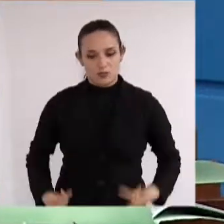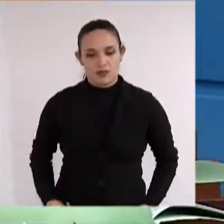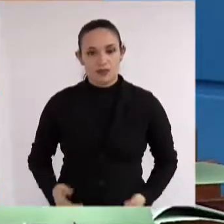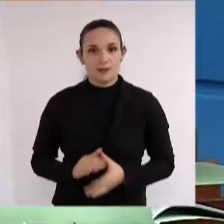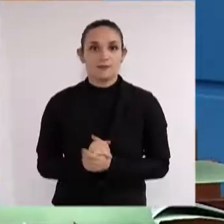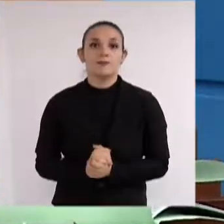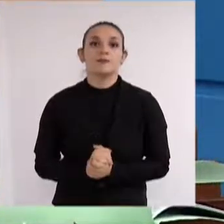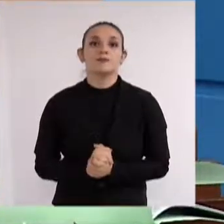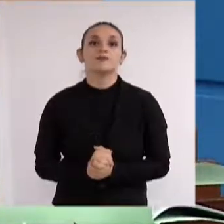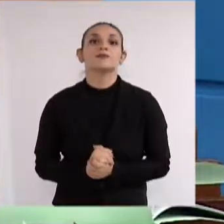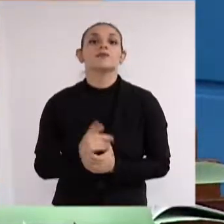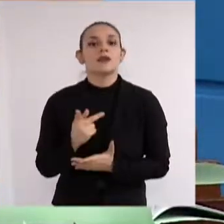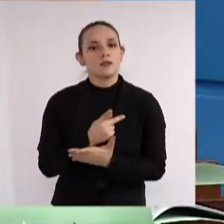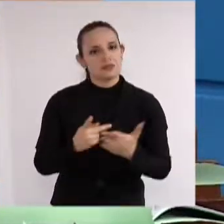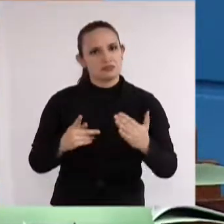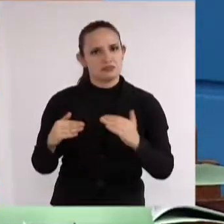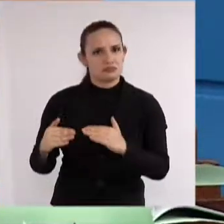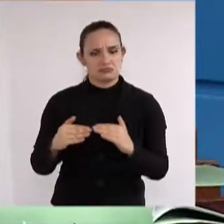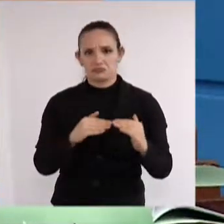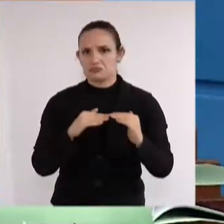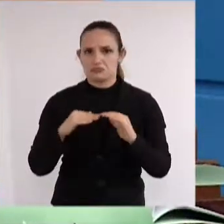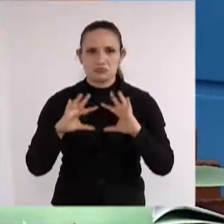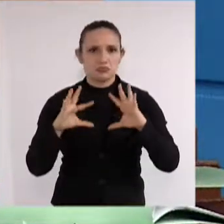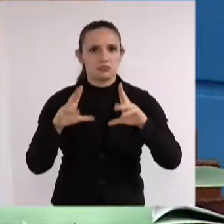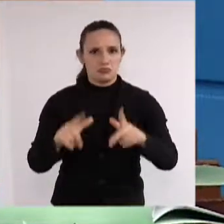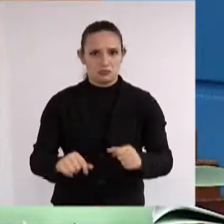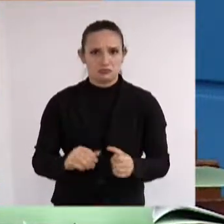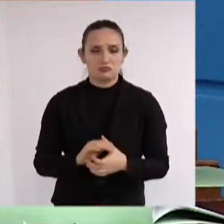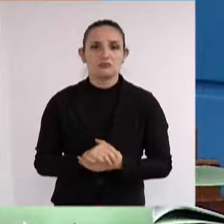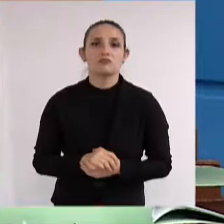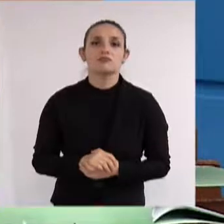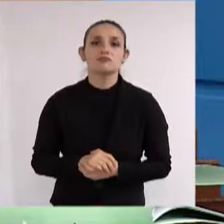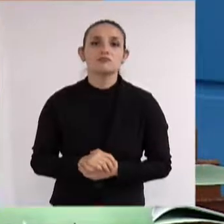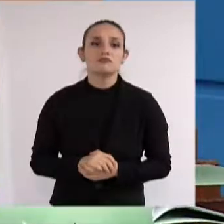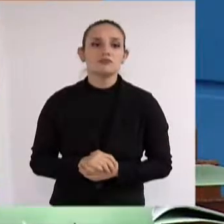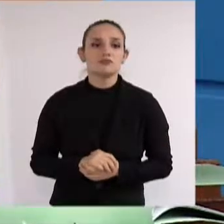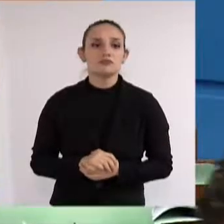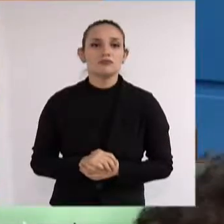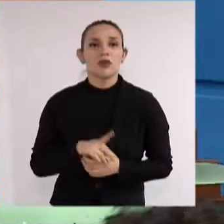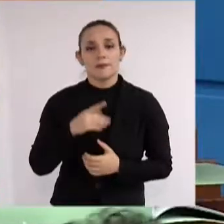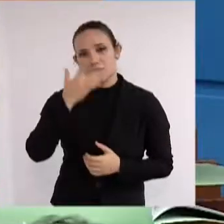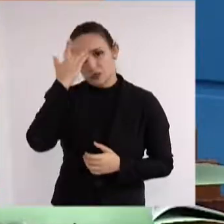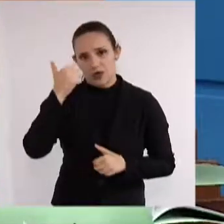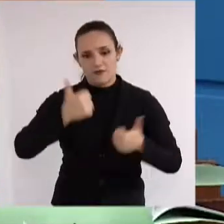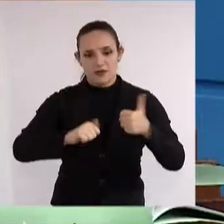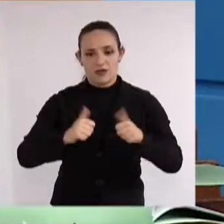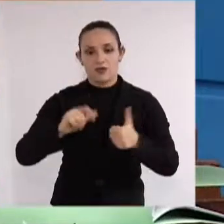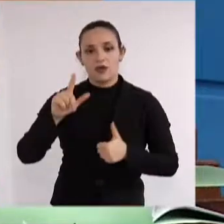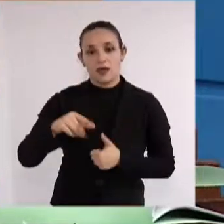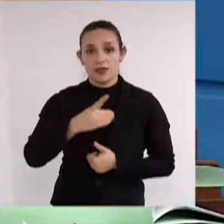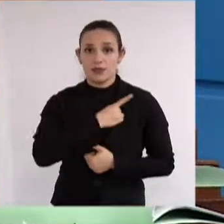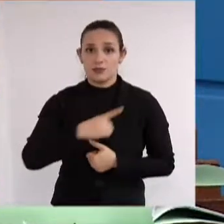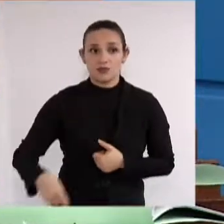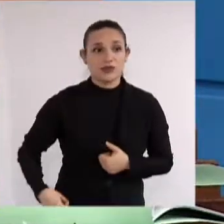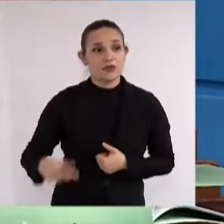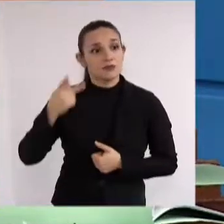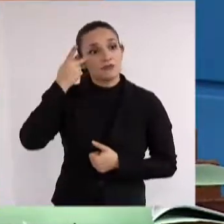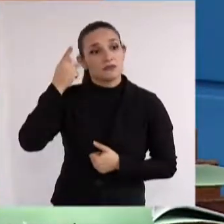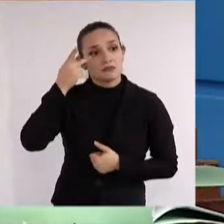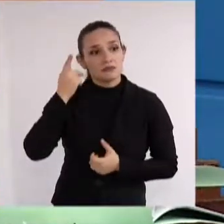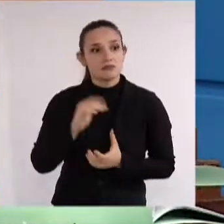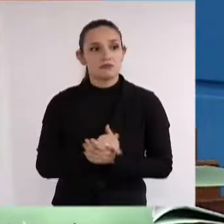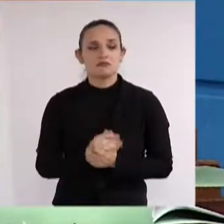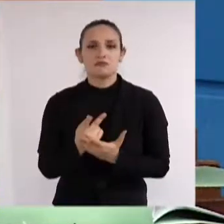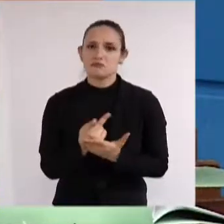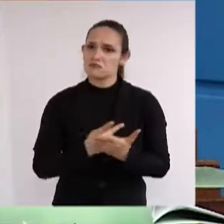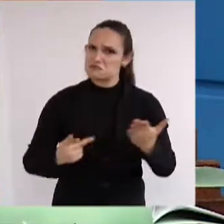tendo parecer favorável também unânime, tendo como relator o nobre deputado Pedro Kemp, que fez também